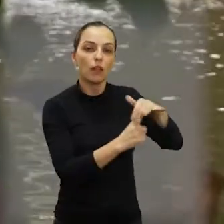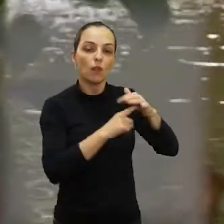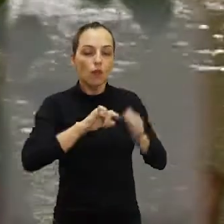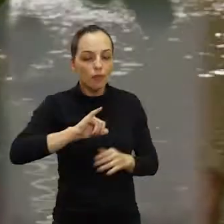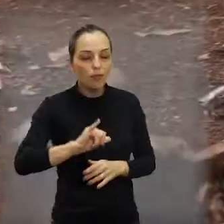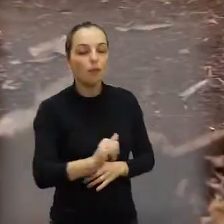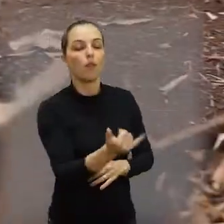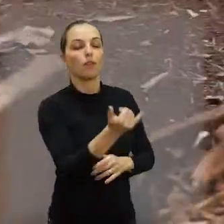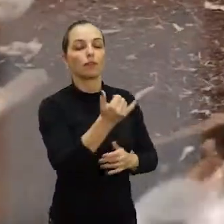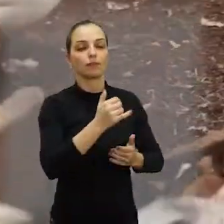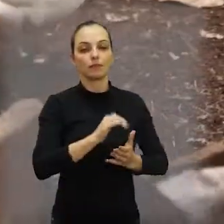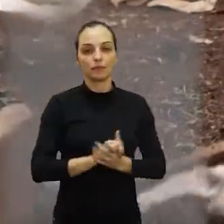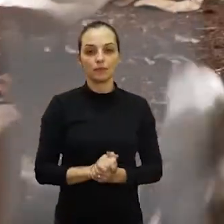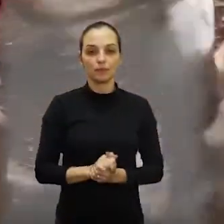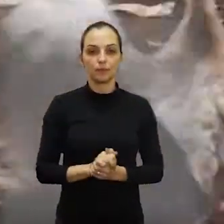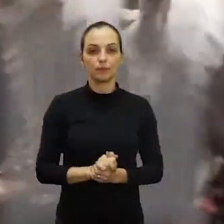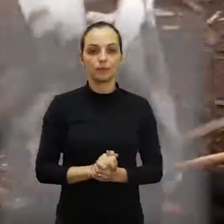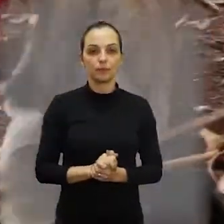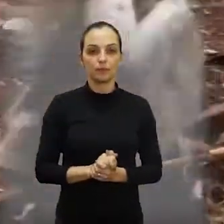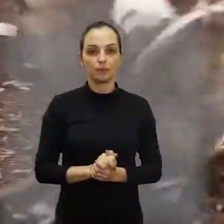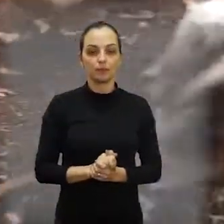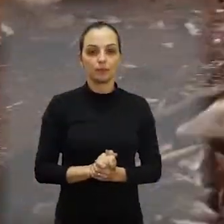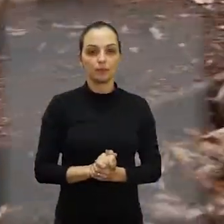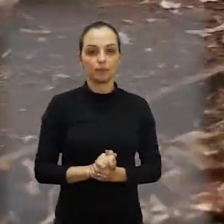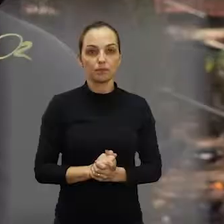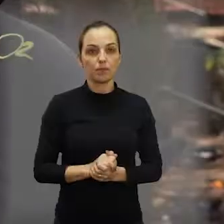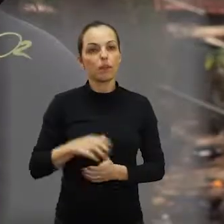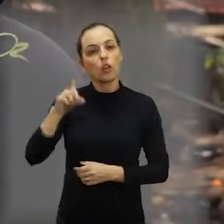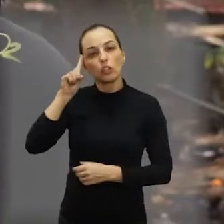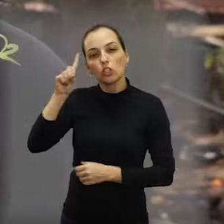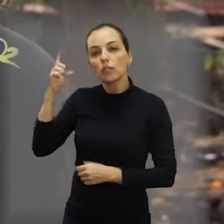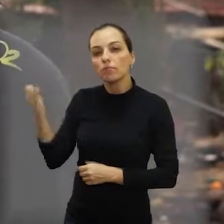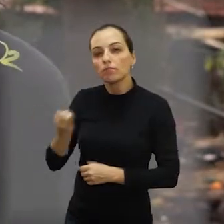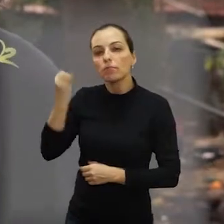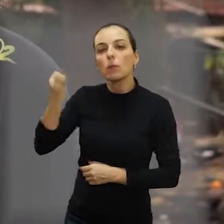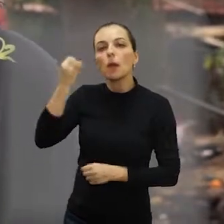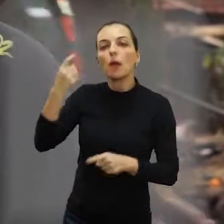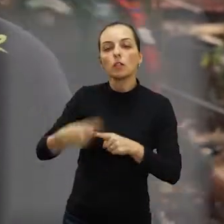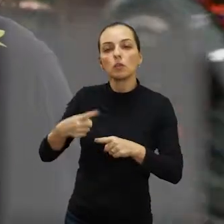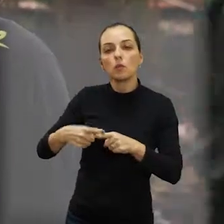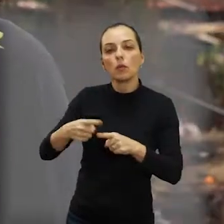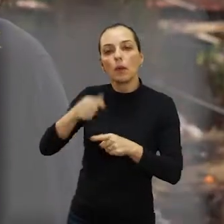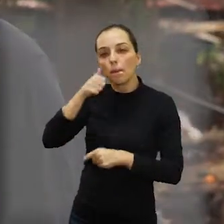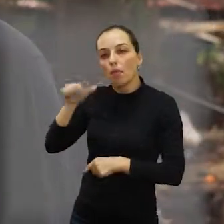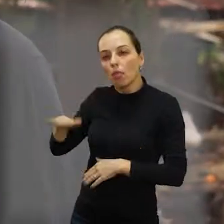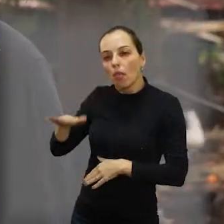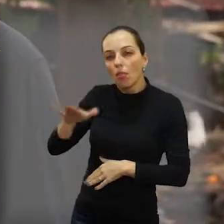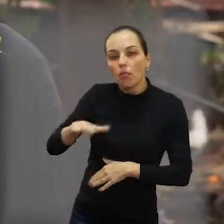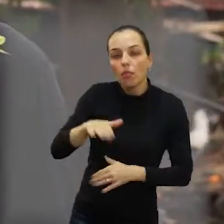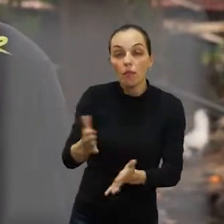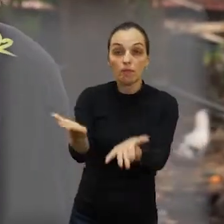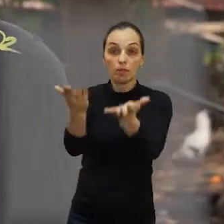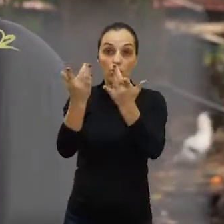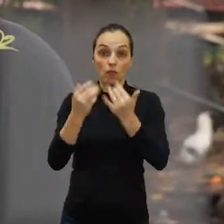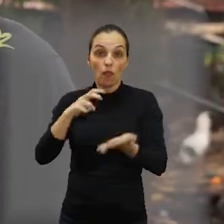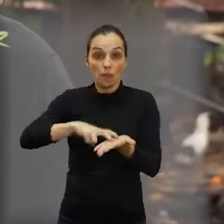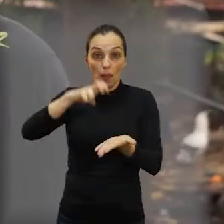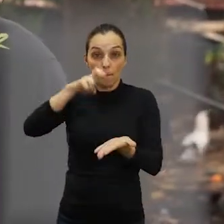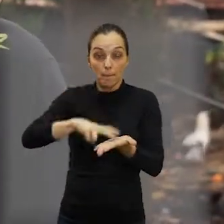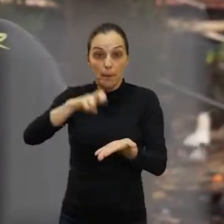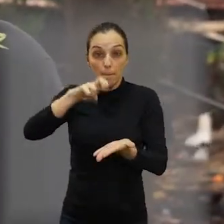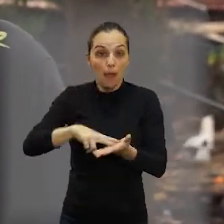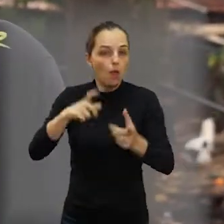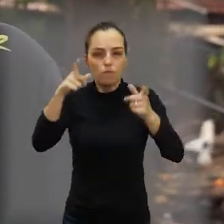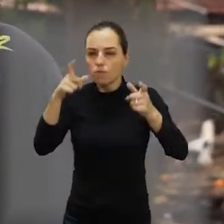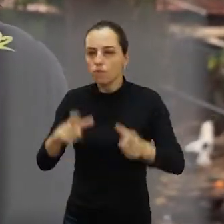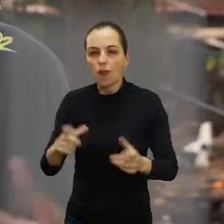quatro paredes mesmo, trazer para a natureza de uma forma mais leve. É um dia muito importante para elas, porque elas já vieram muito animadas lá da Oficina das